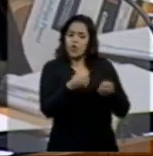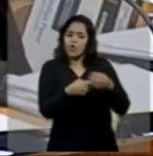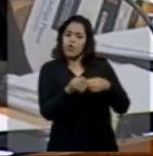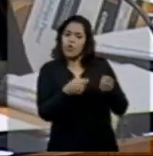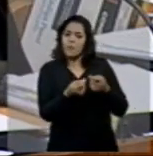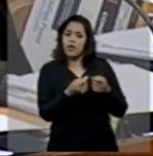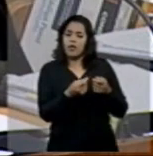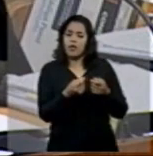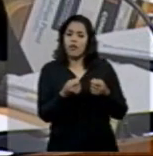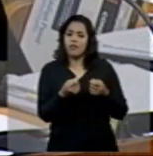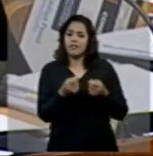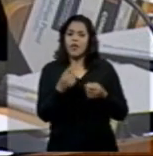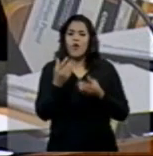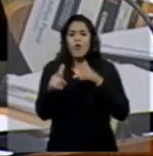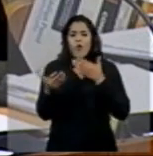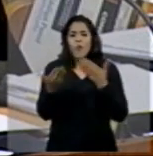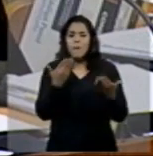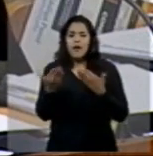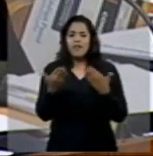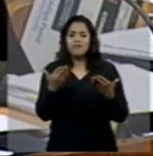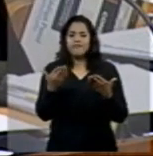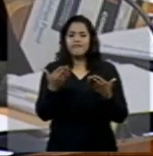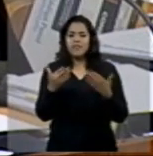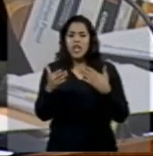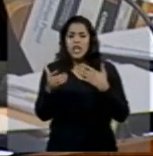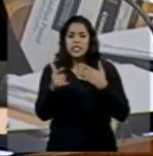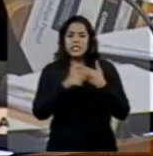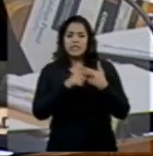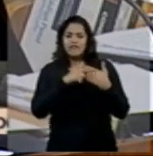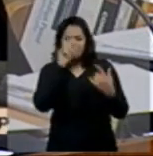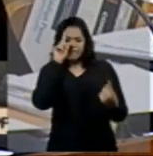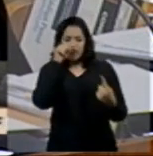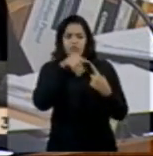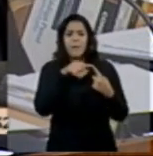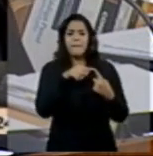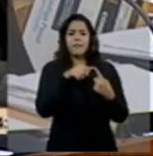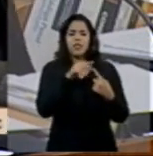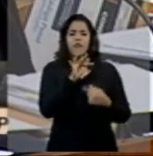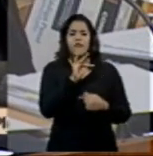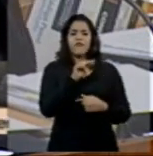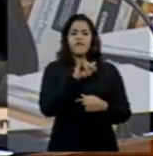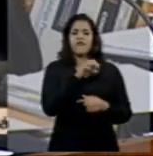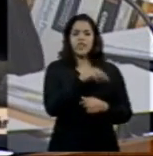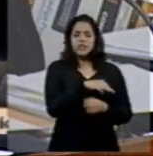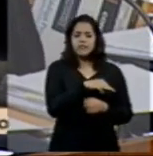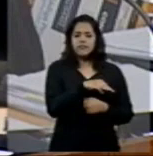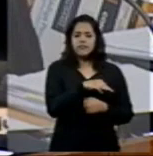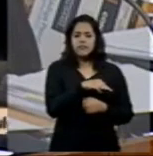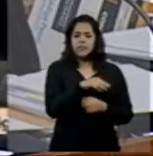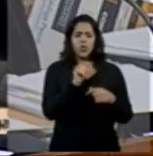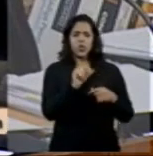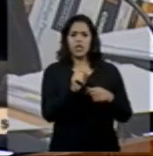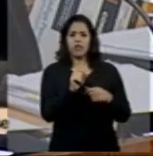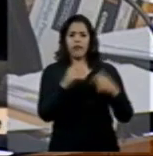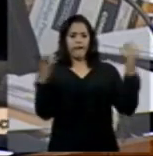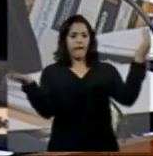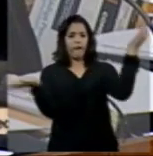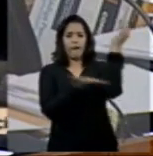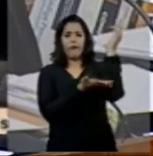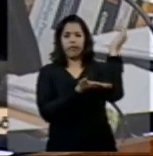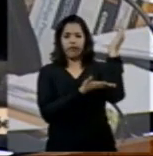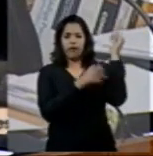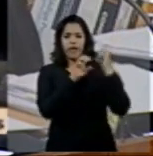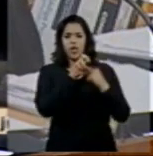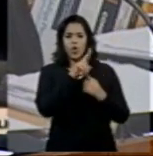atividade meio e atividade fim. Por que seria atividade fim cortar os eucaliptos